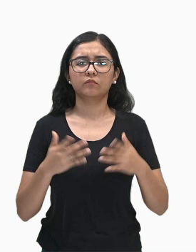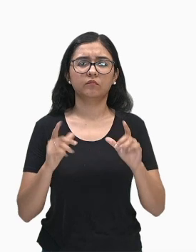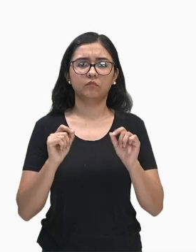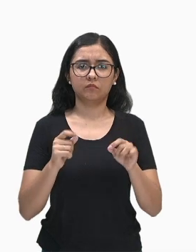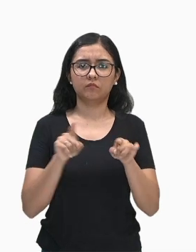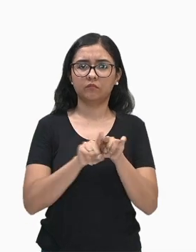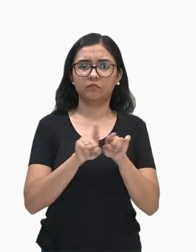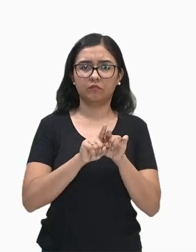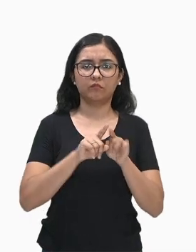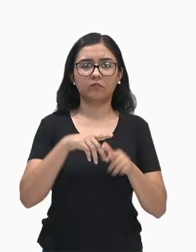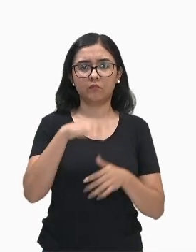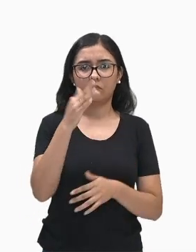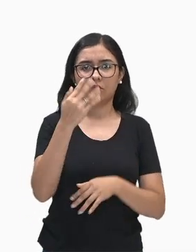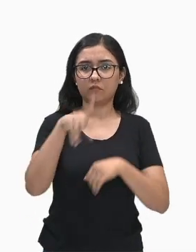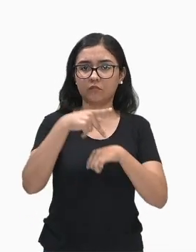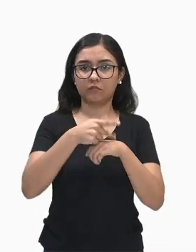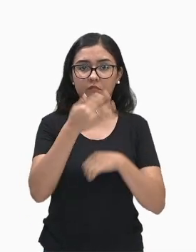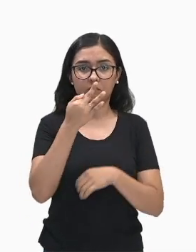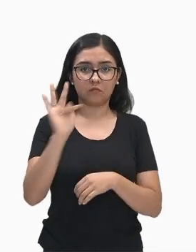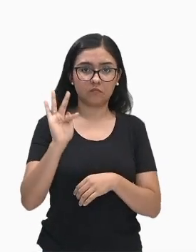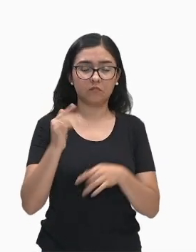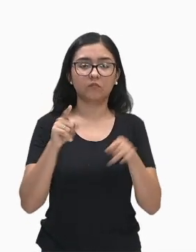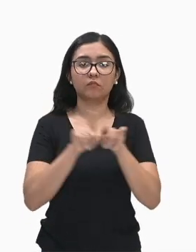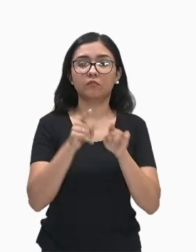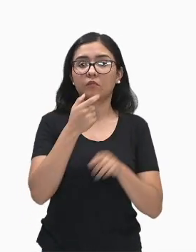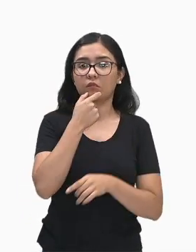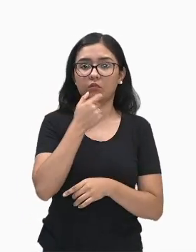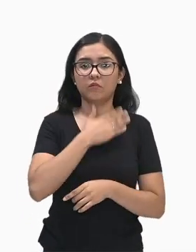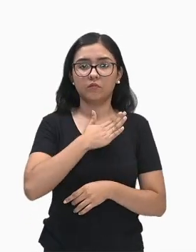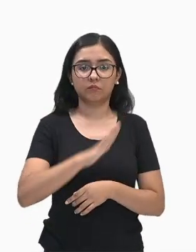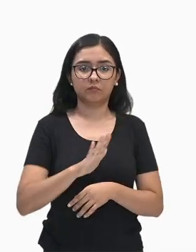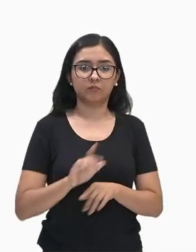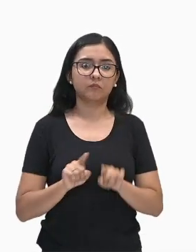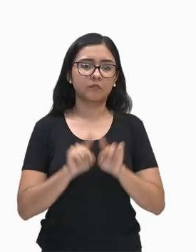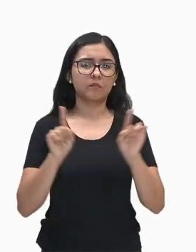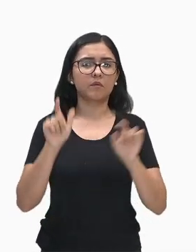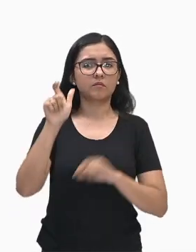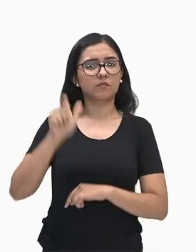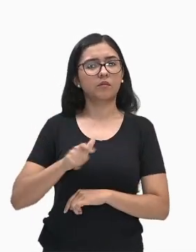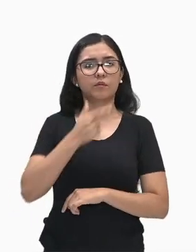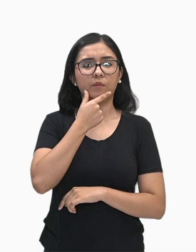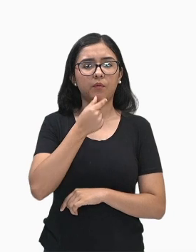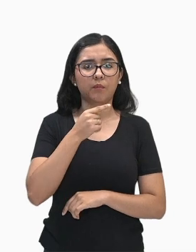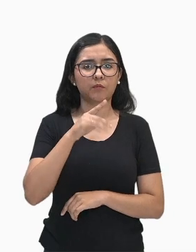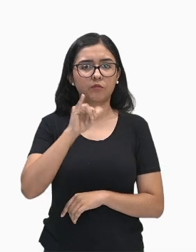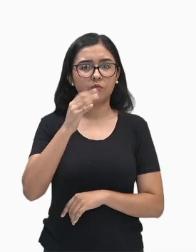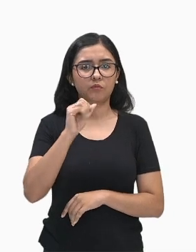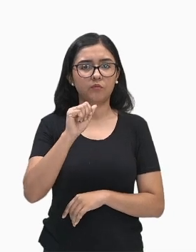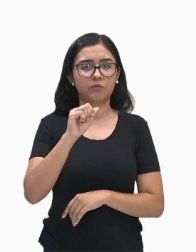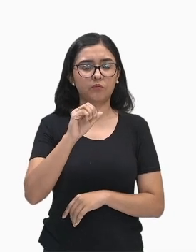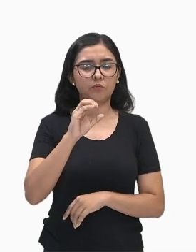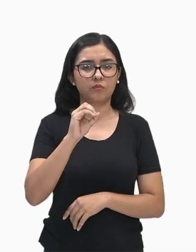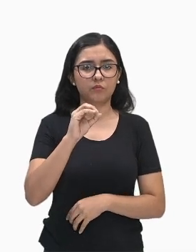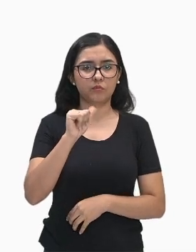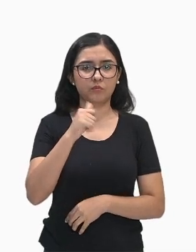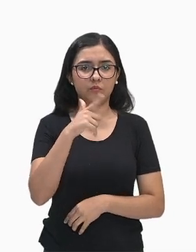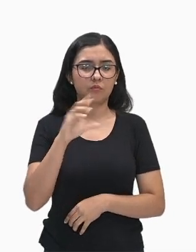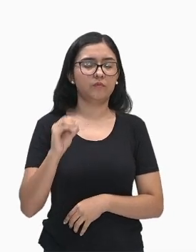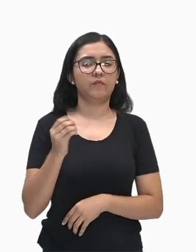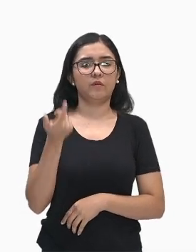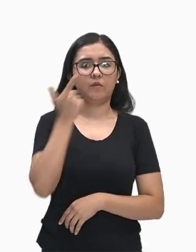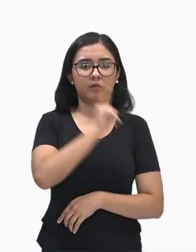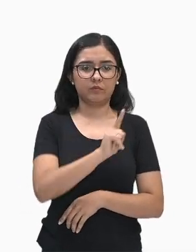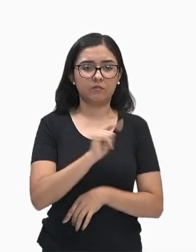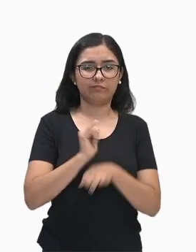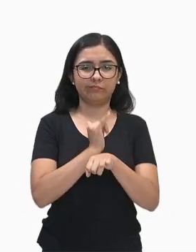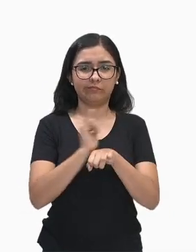tanto a França quanto a Inglaterra. Mas os portugueses ali, Dom João vai fazer um jeitinho e vai conseguir se safar.